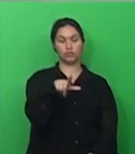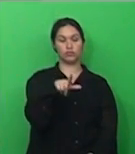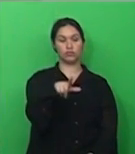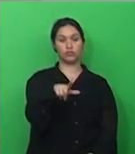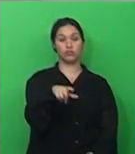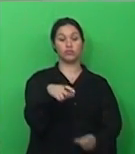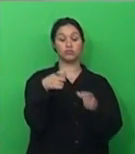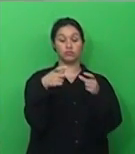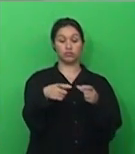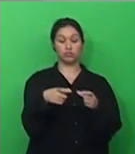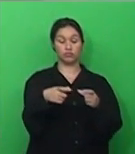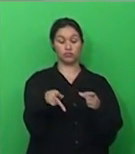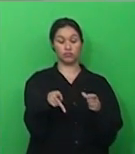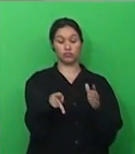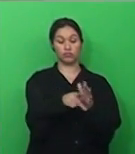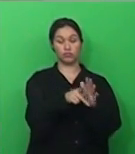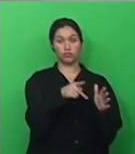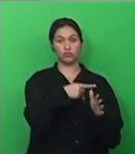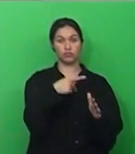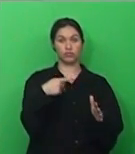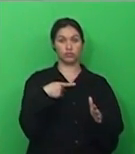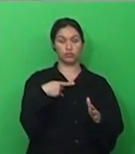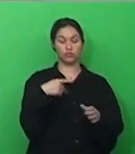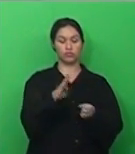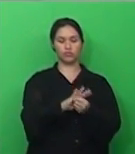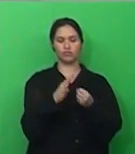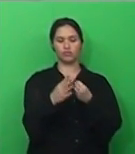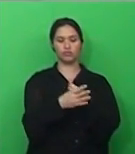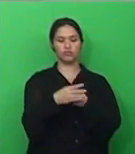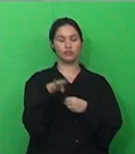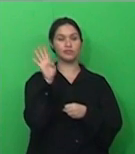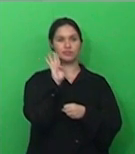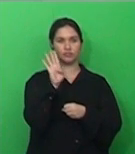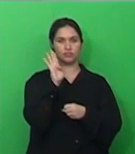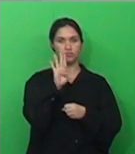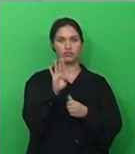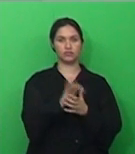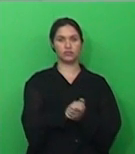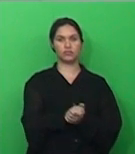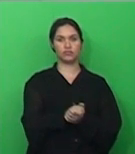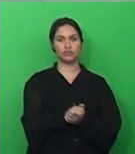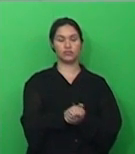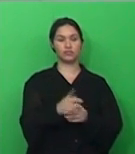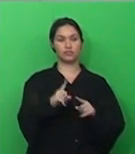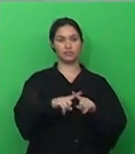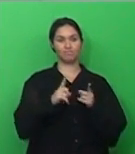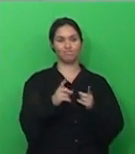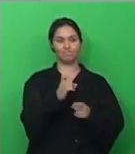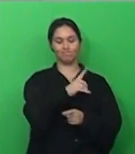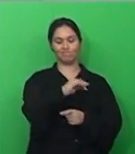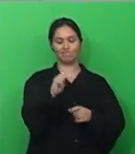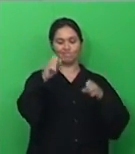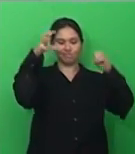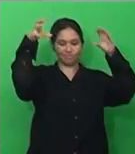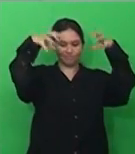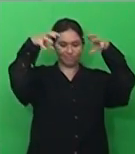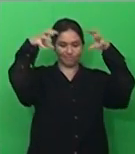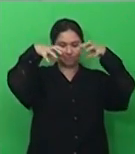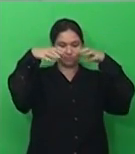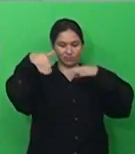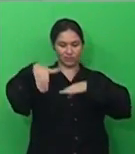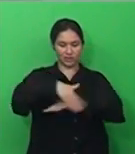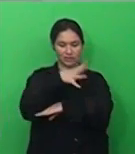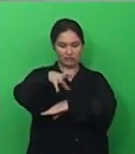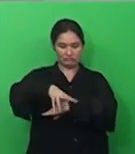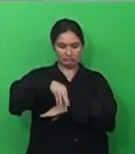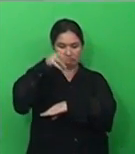saúde, um bairro bacana, legal, e olha, o dia que chove é lodo, e o